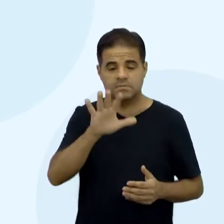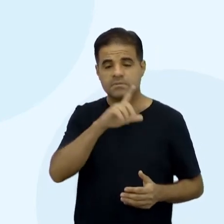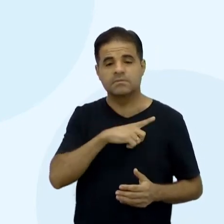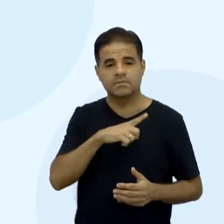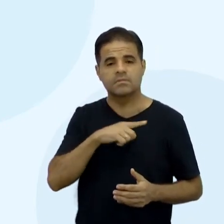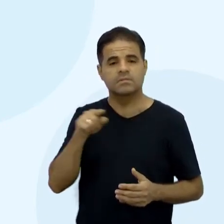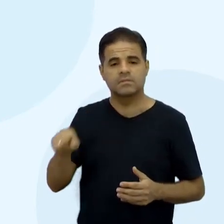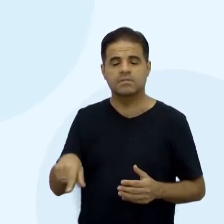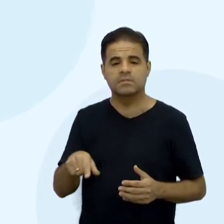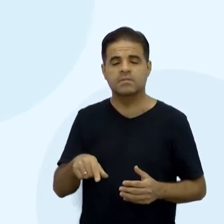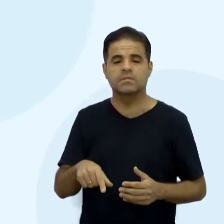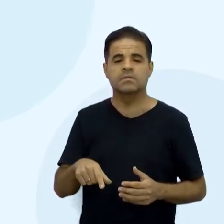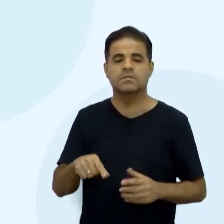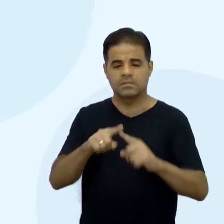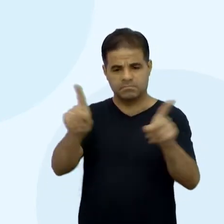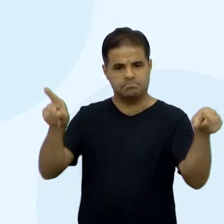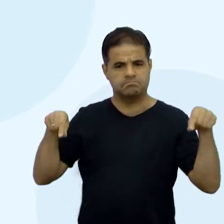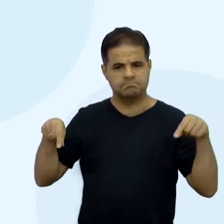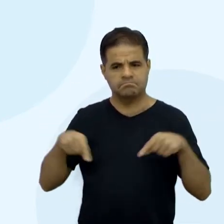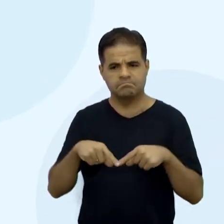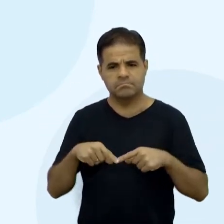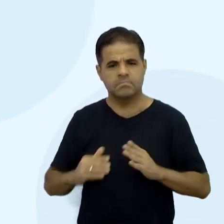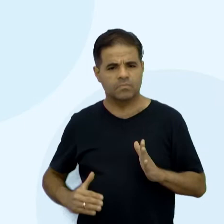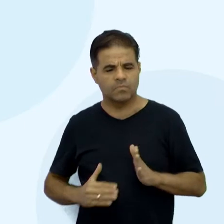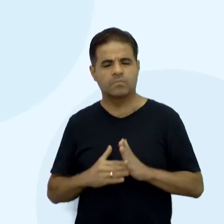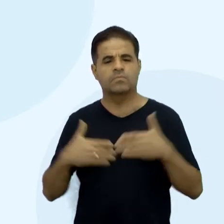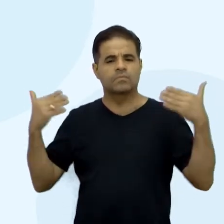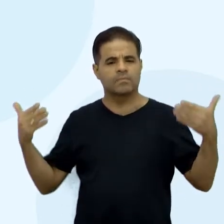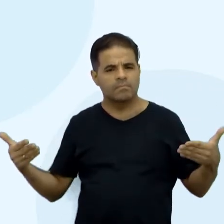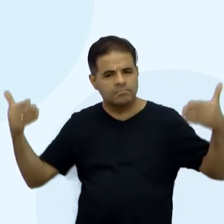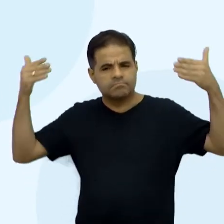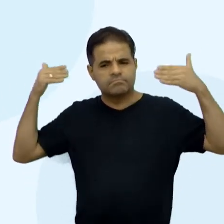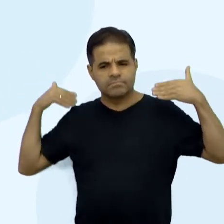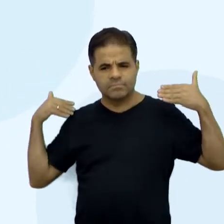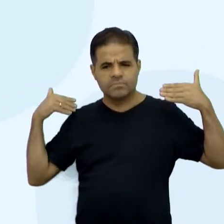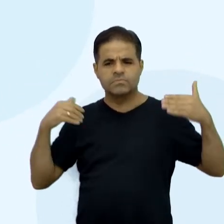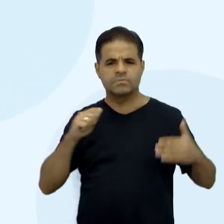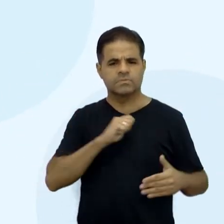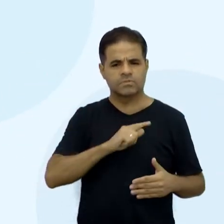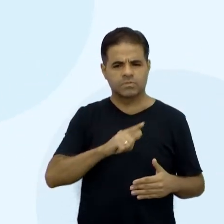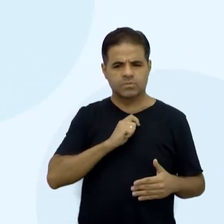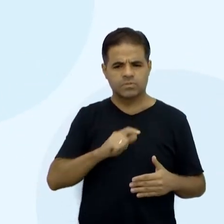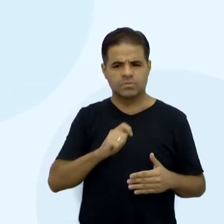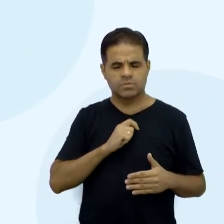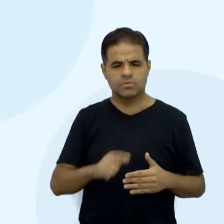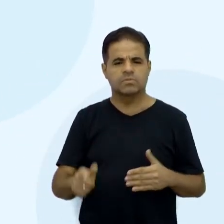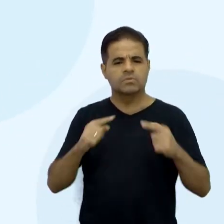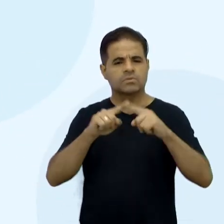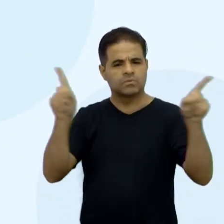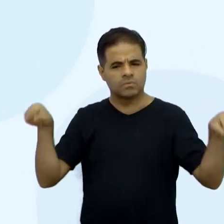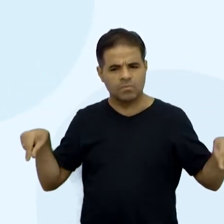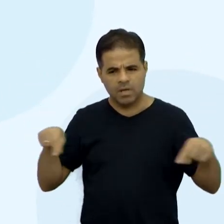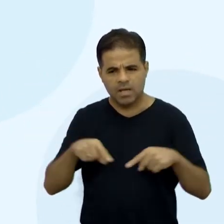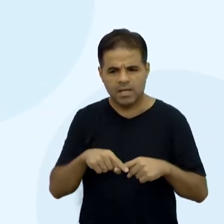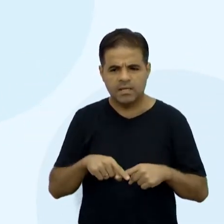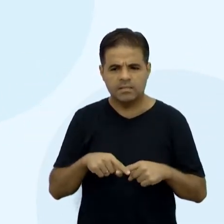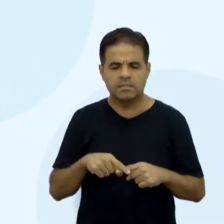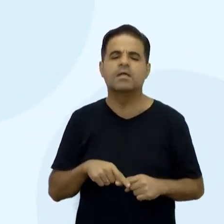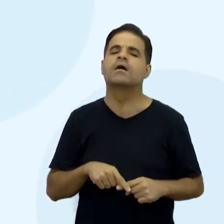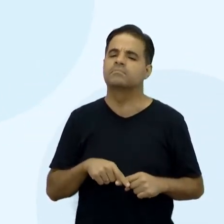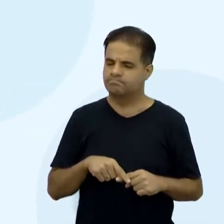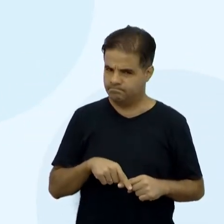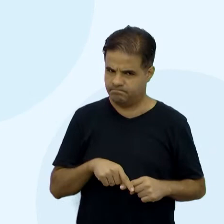assim, olha, nós temos uma quadra ao fundo, né? O muro azul aí, a parede azul da quadra. Mas é uma quadra